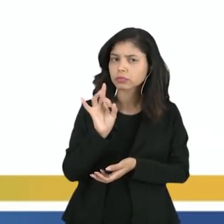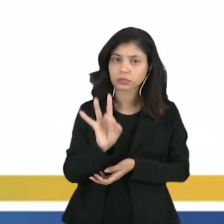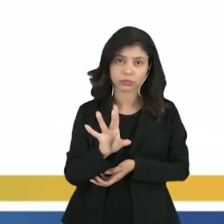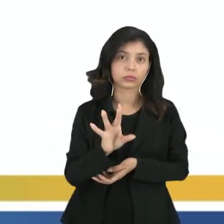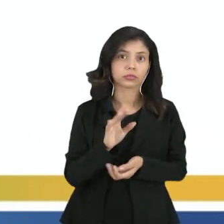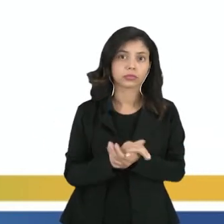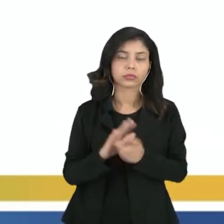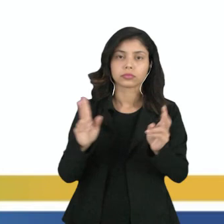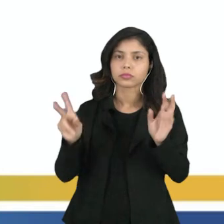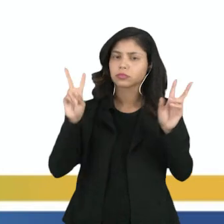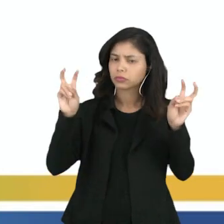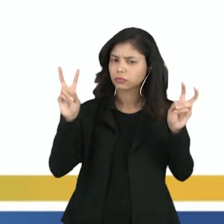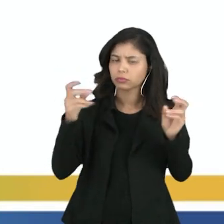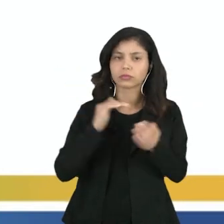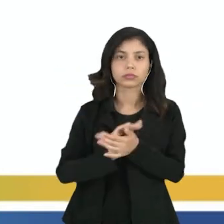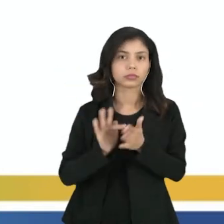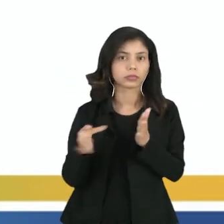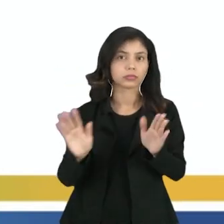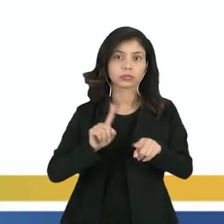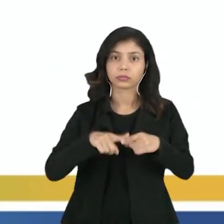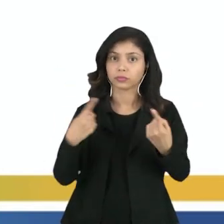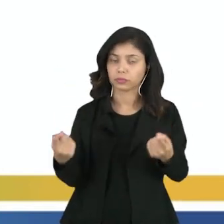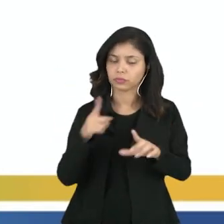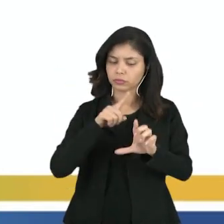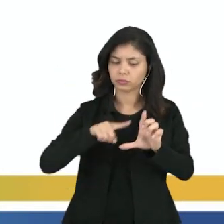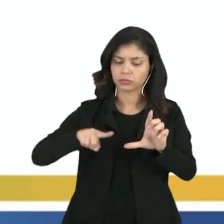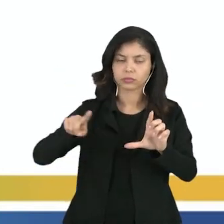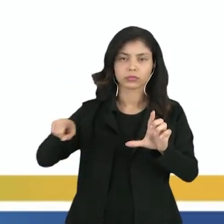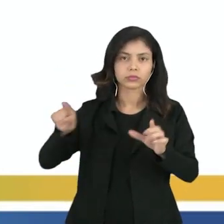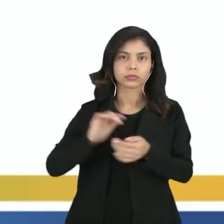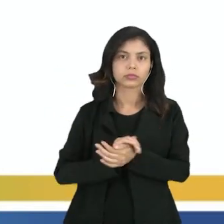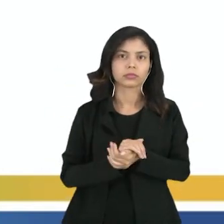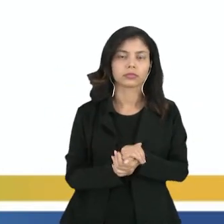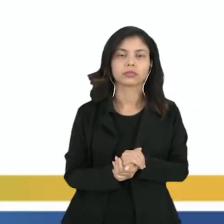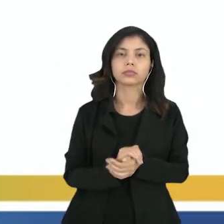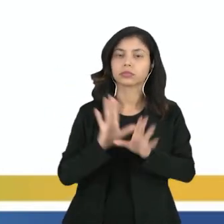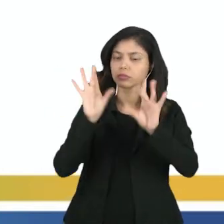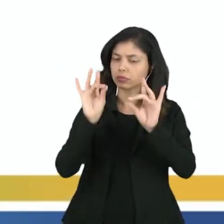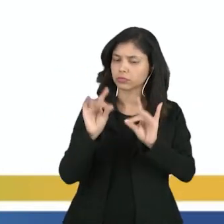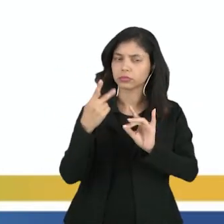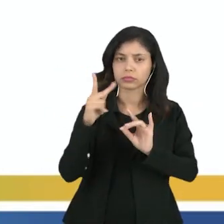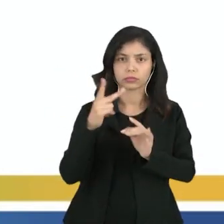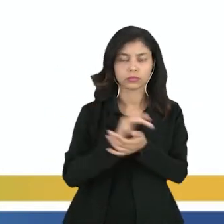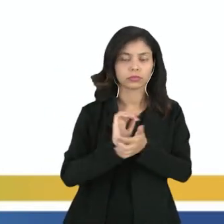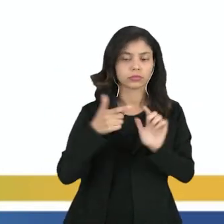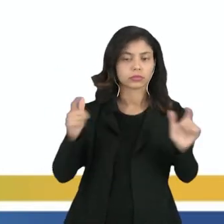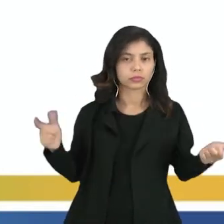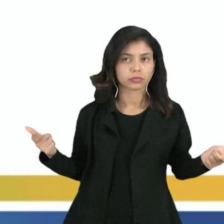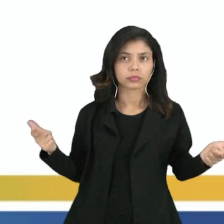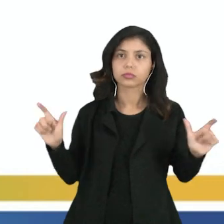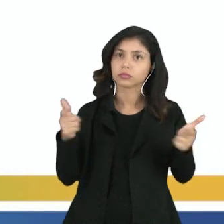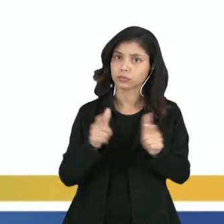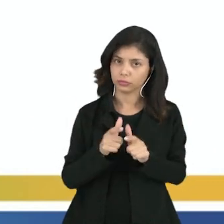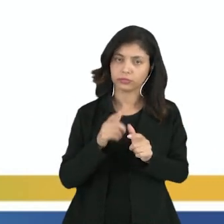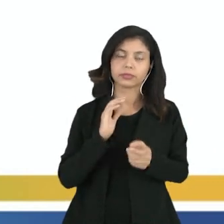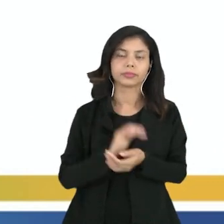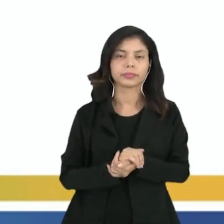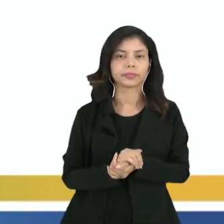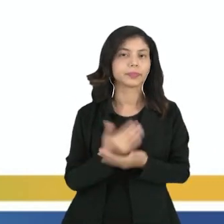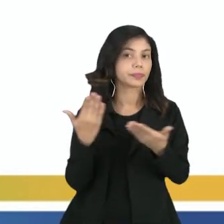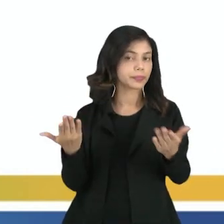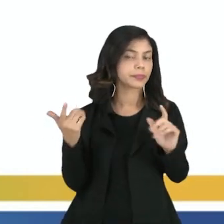função, mas o tipo de gráfico e o comportamento que ela tem, se é crescente ou decrescente, e isso diminui até os